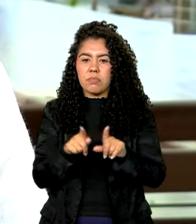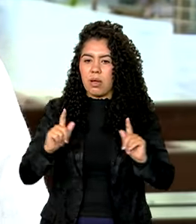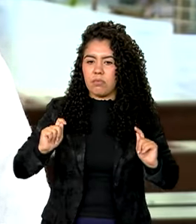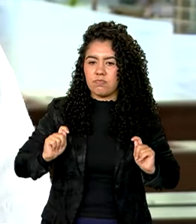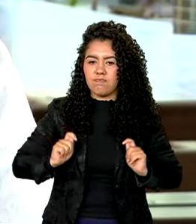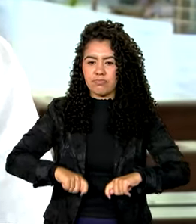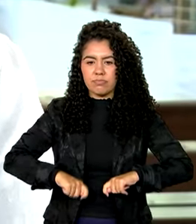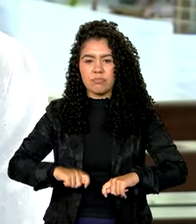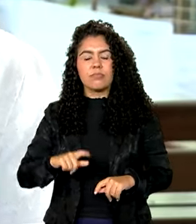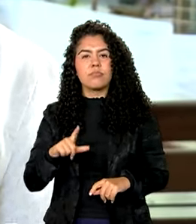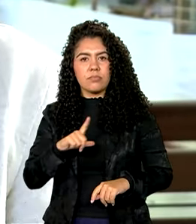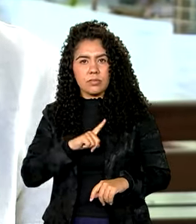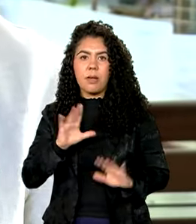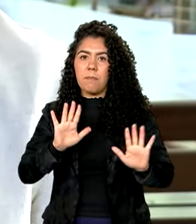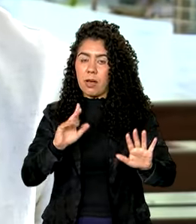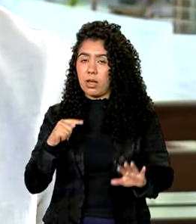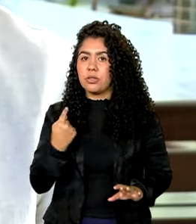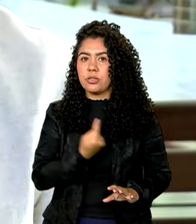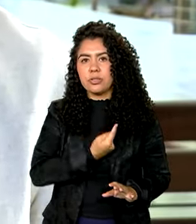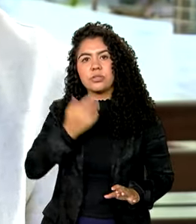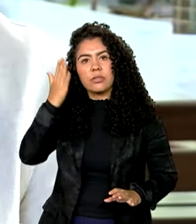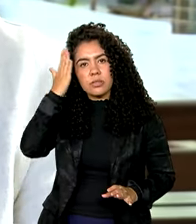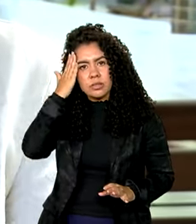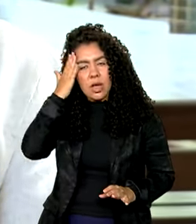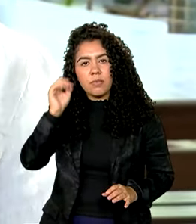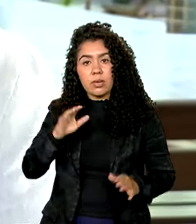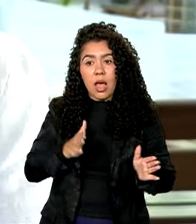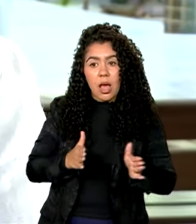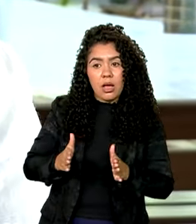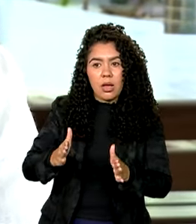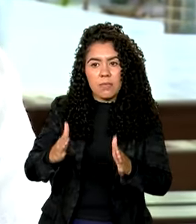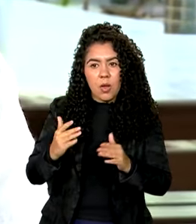competentes, mas nós sabemos que às vezes o caminho não é igual para todos.